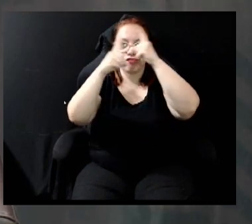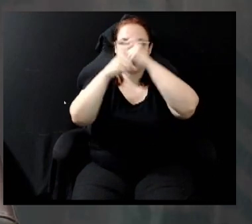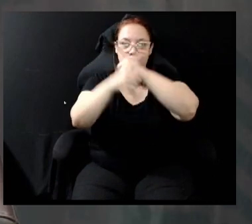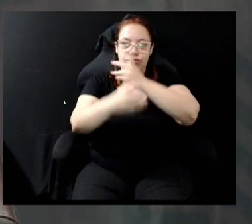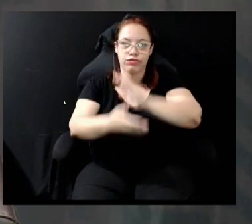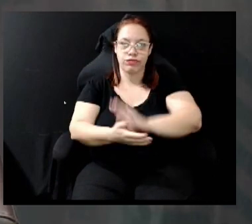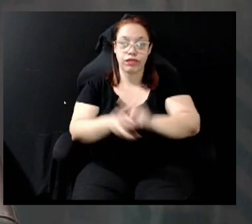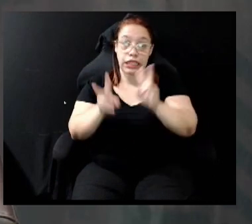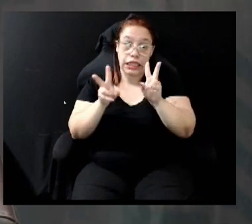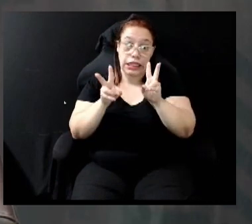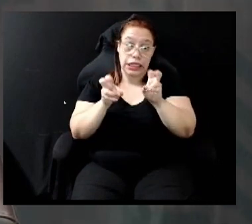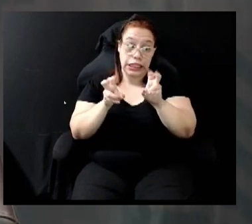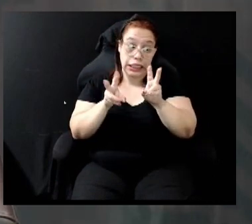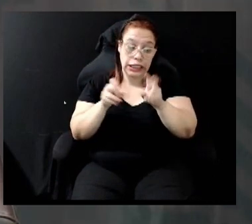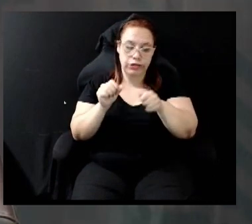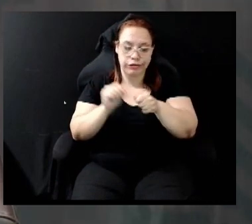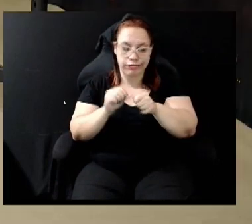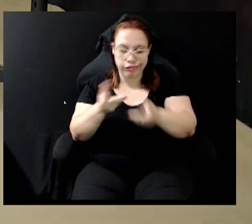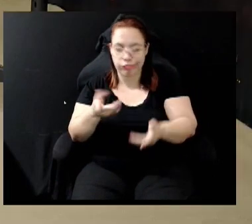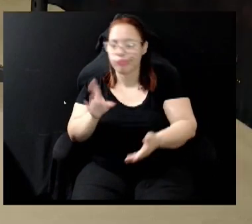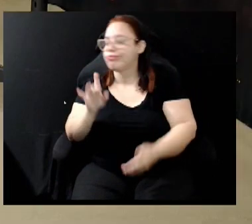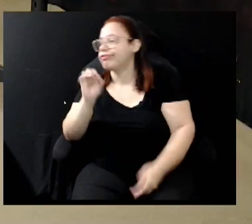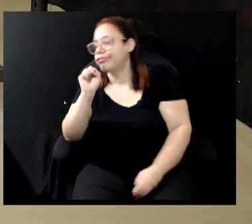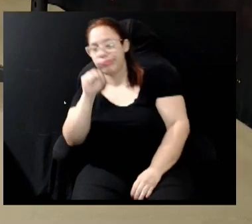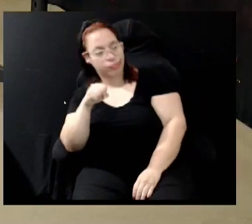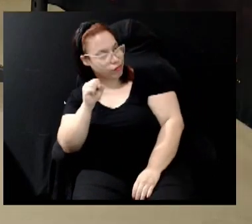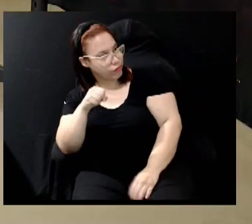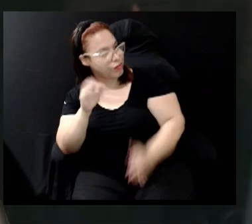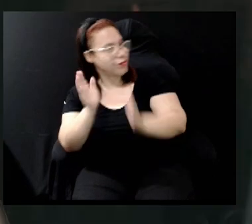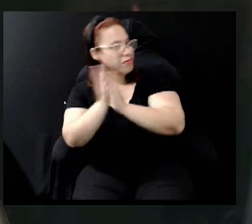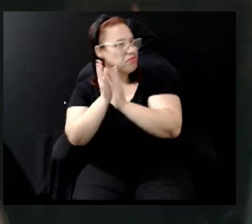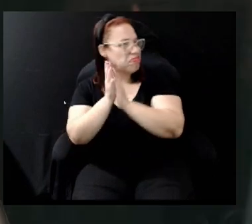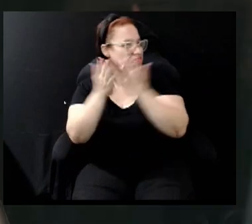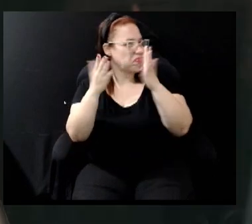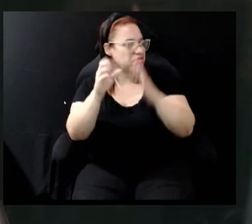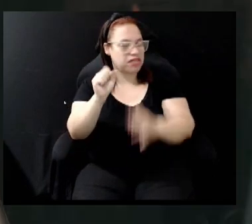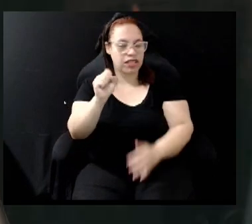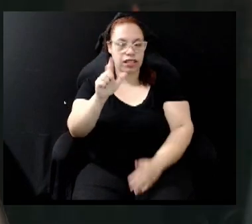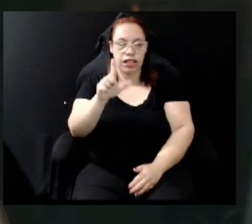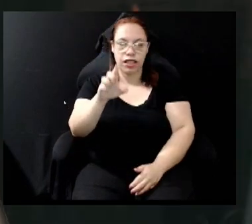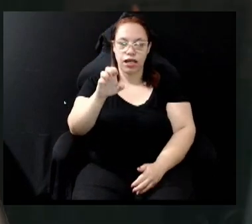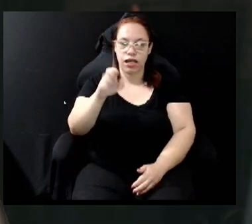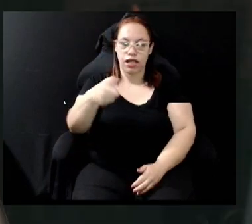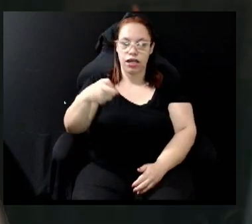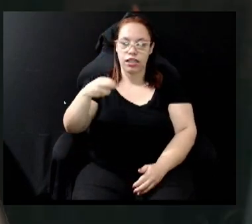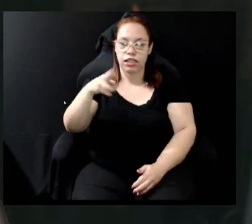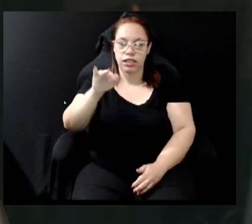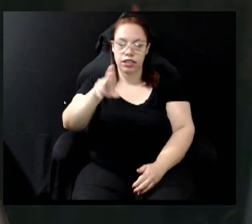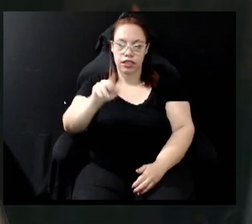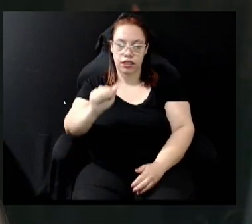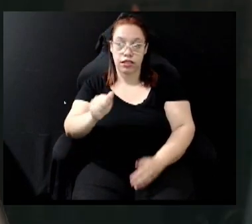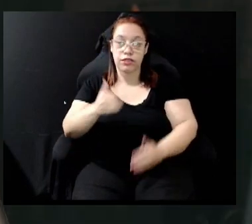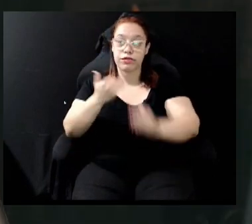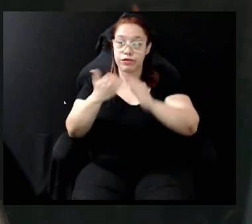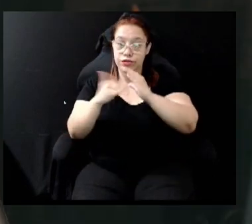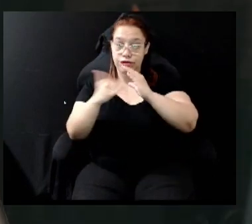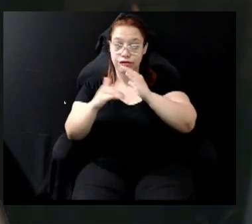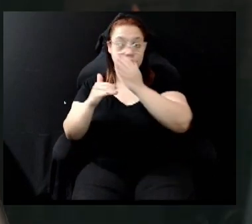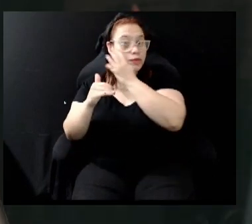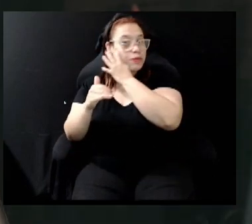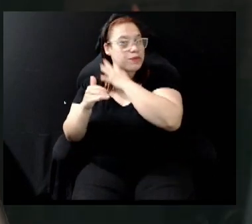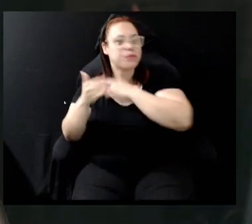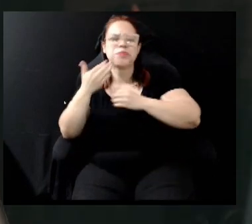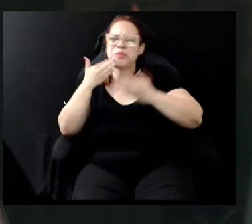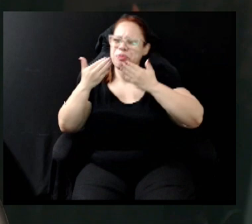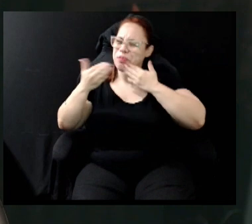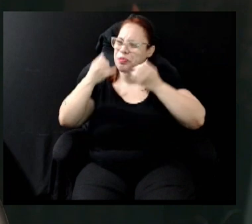assim, nos faz ter, né? Exato, exatamente. Parabéns, Alexandra. Parabéns aí o pessoal também que participou com a gente, né, e que falou bastante